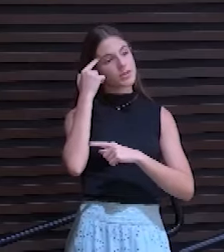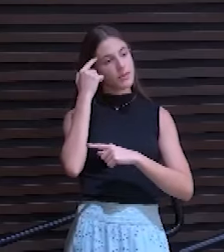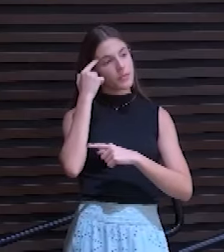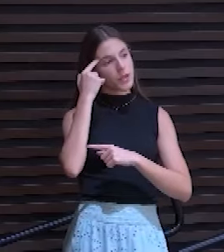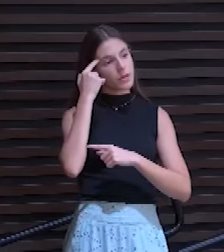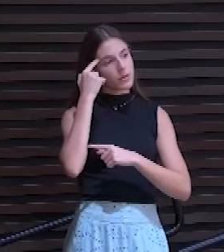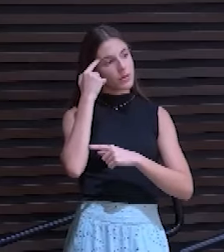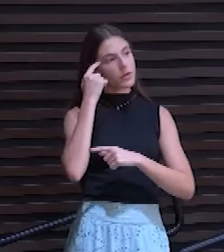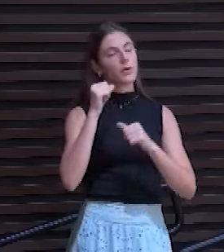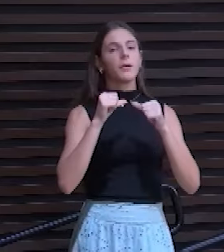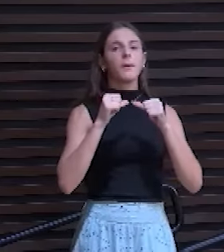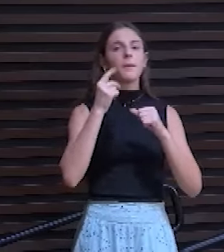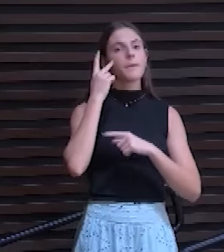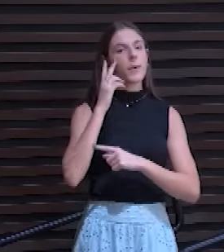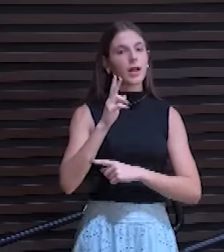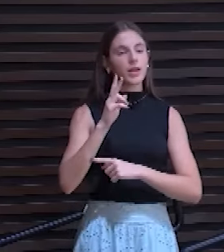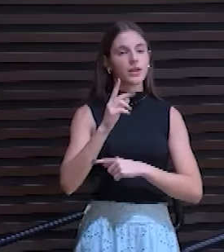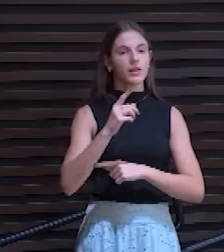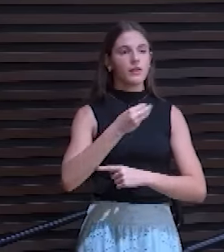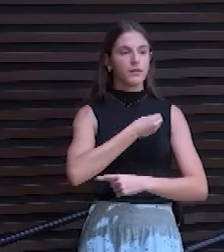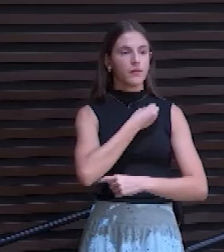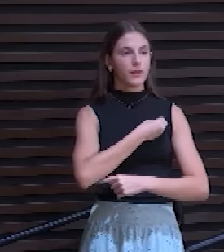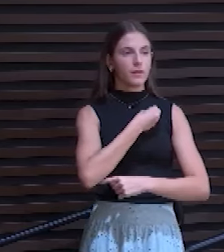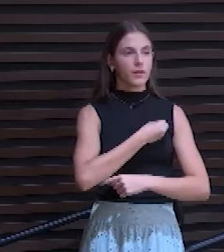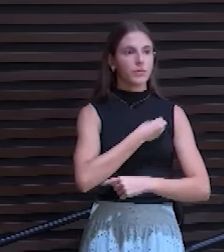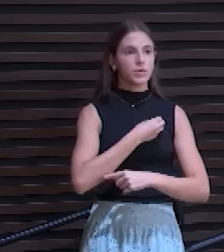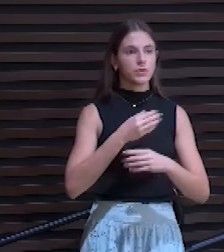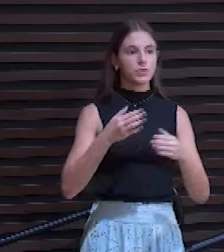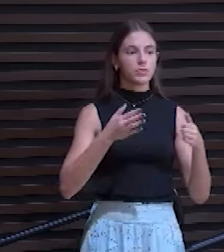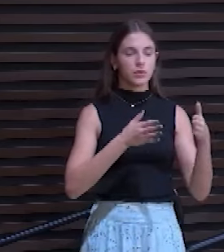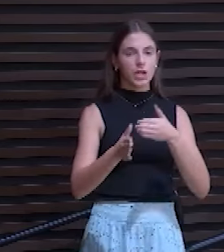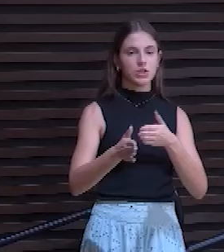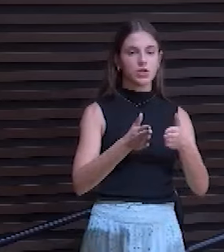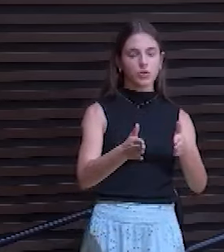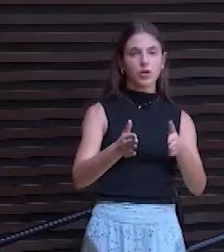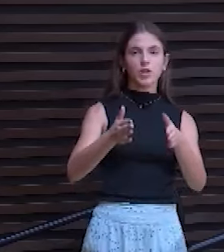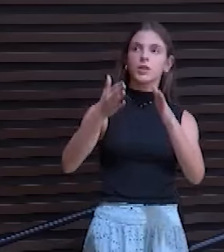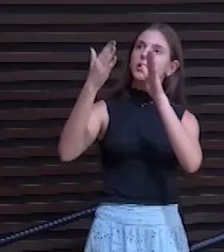uma trajetória distante dos desígnios de Deus. Isso aqui é a